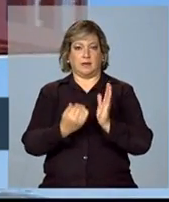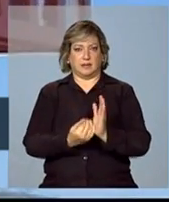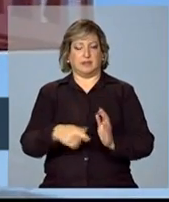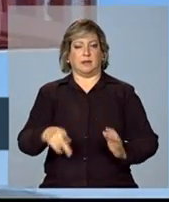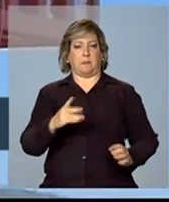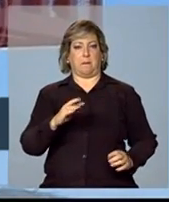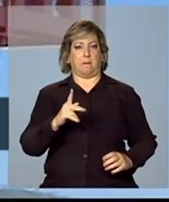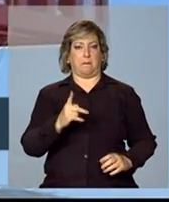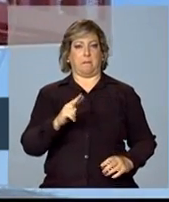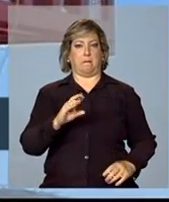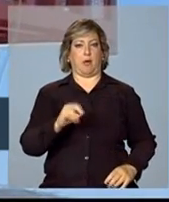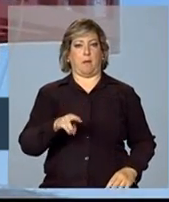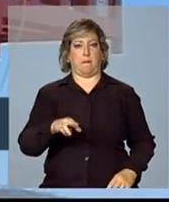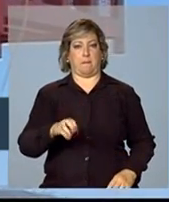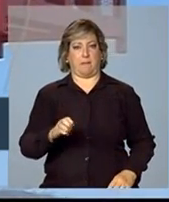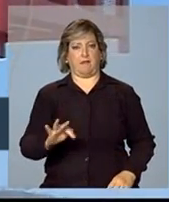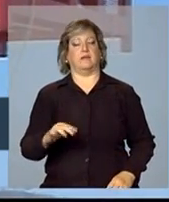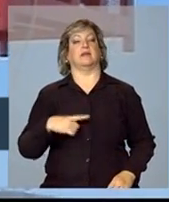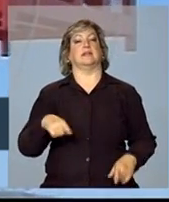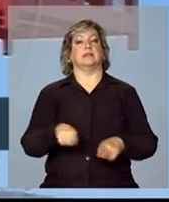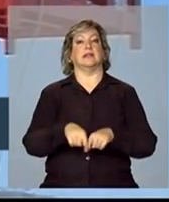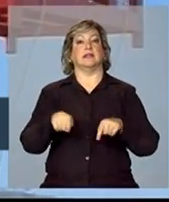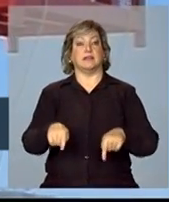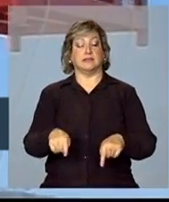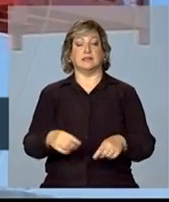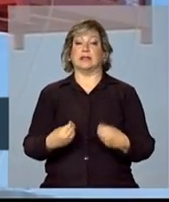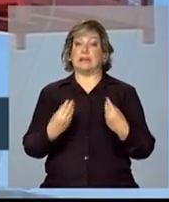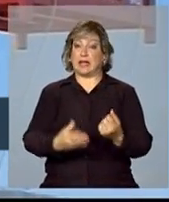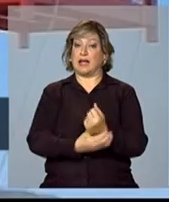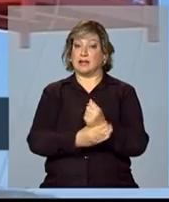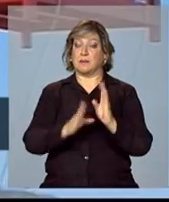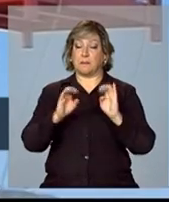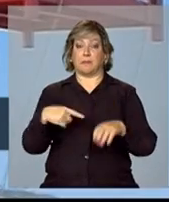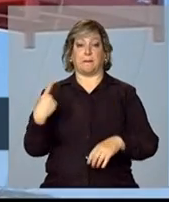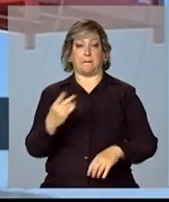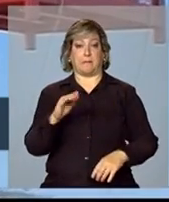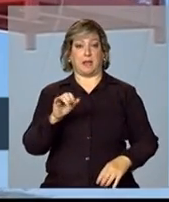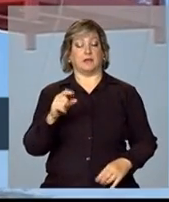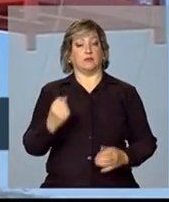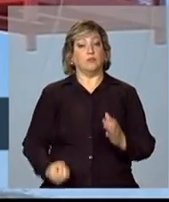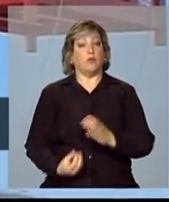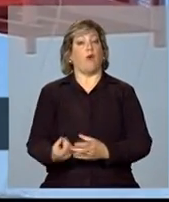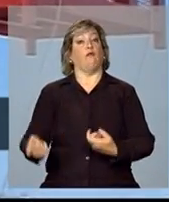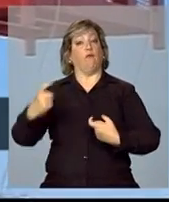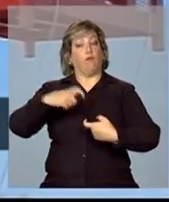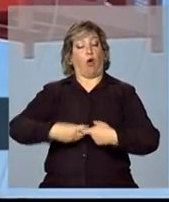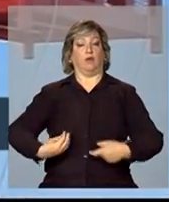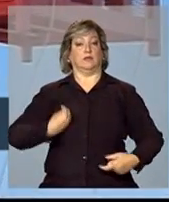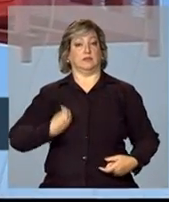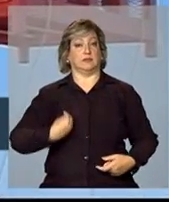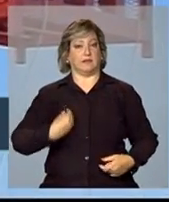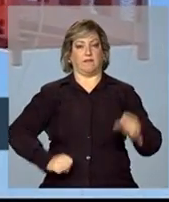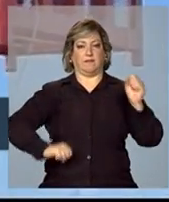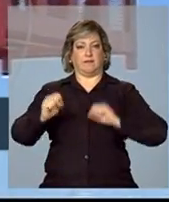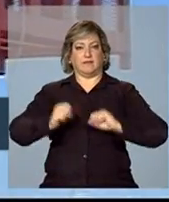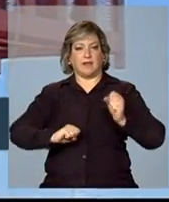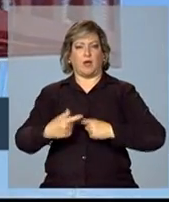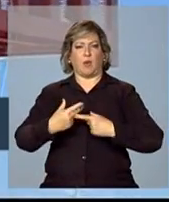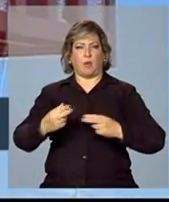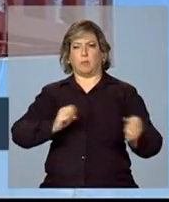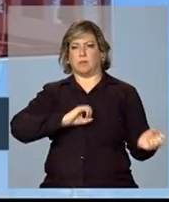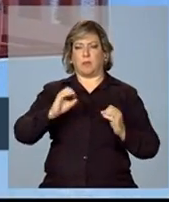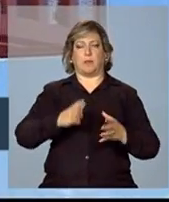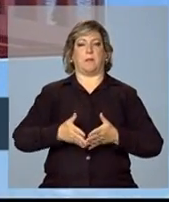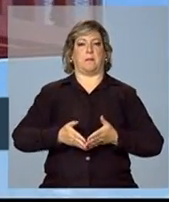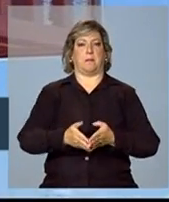e expansão da frota garantiu as bases para o ressurgimento da indústria naval brasileira permitindo a abertura